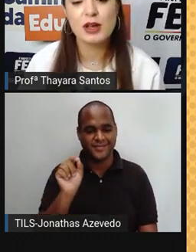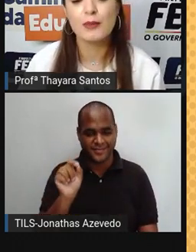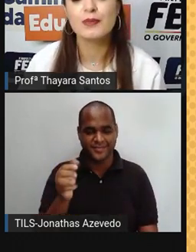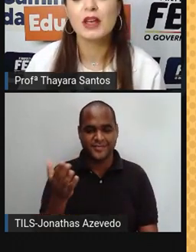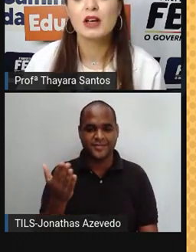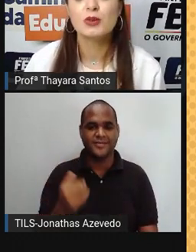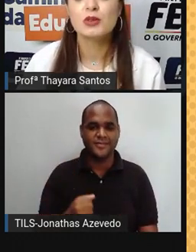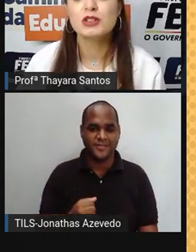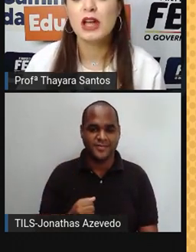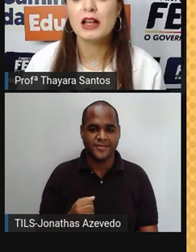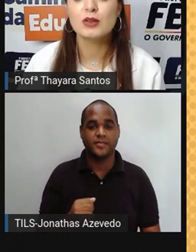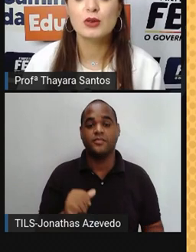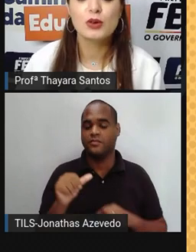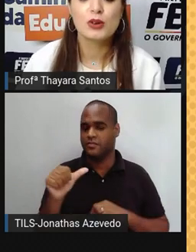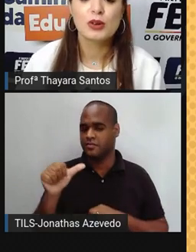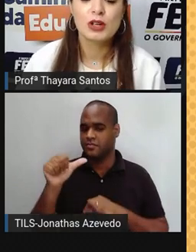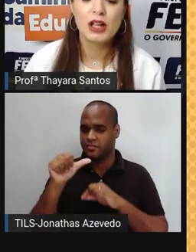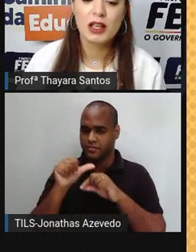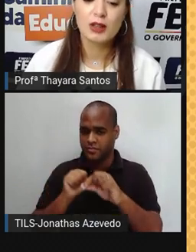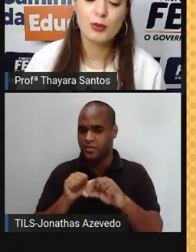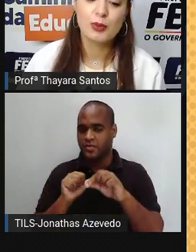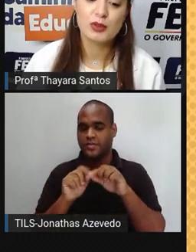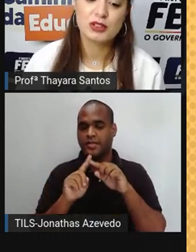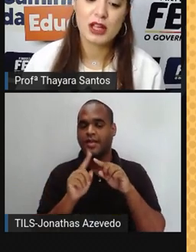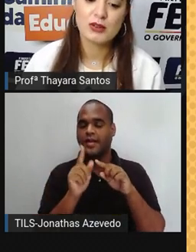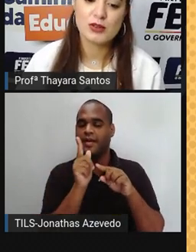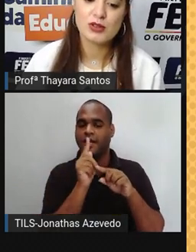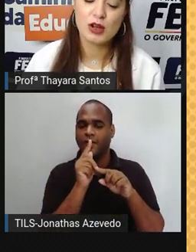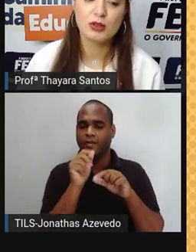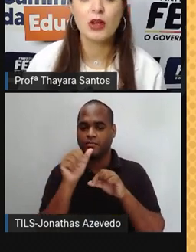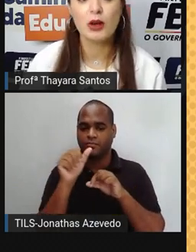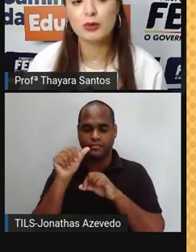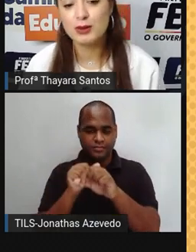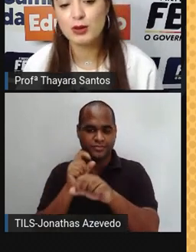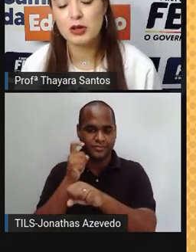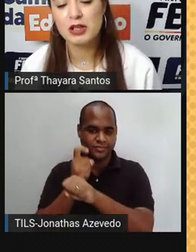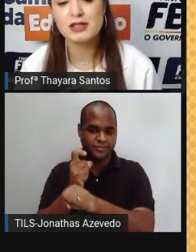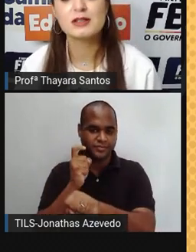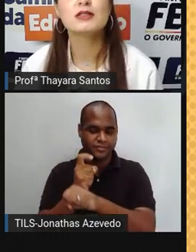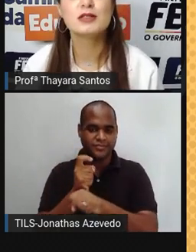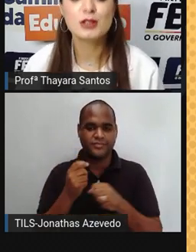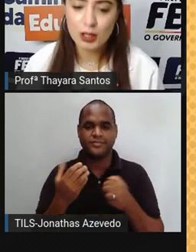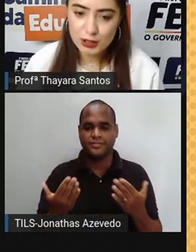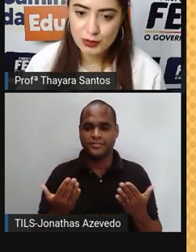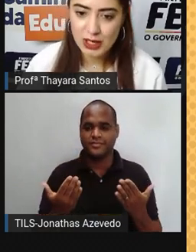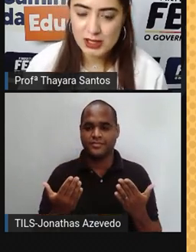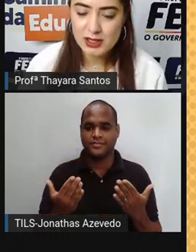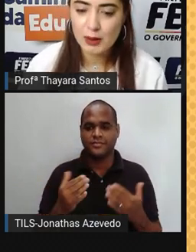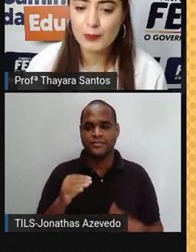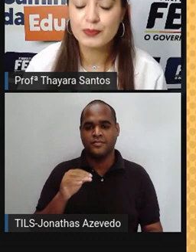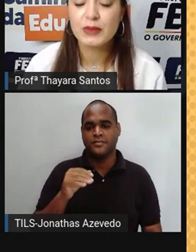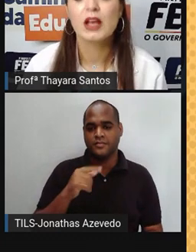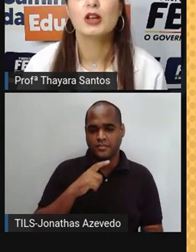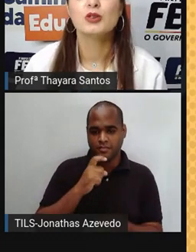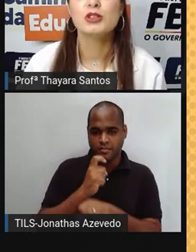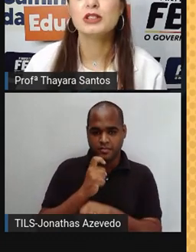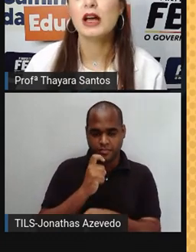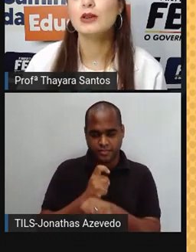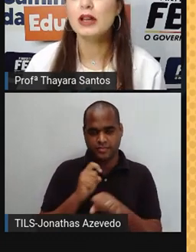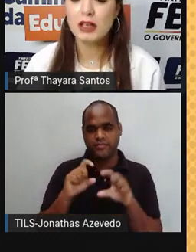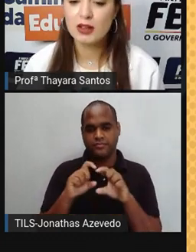é a fusão do estado líquido para o estado sólido que o número 2 Solid ficação